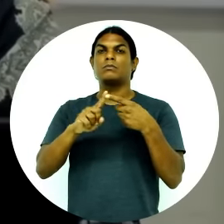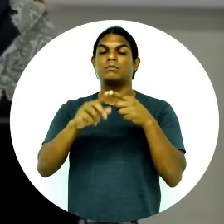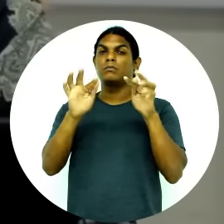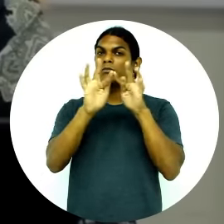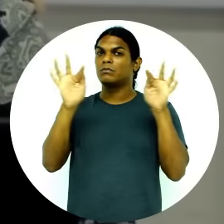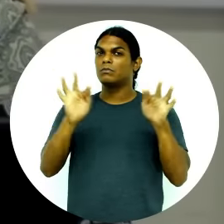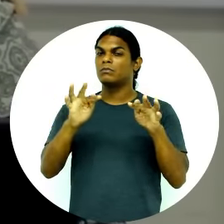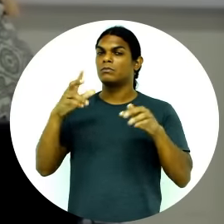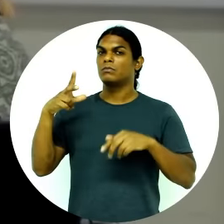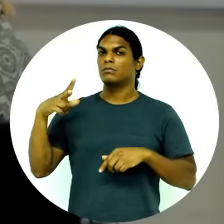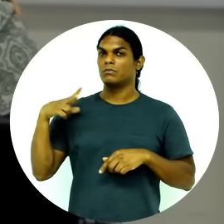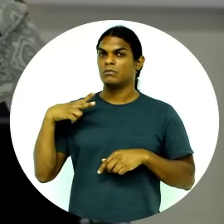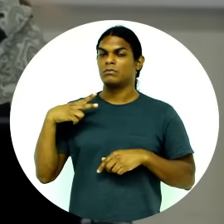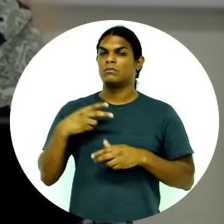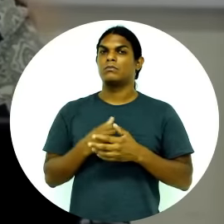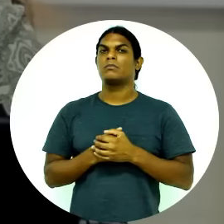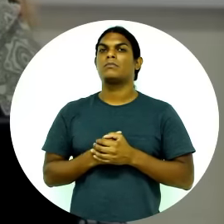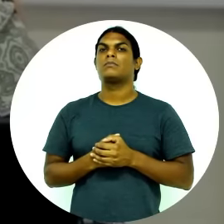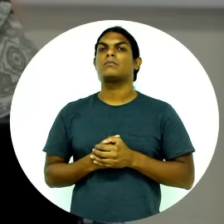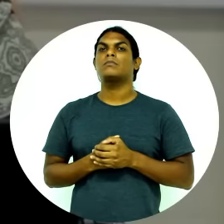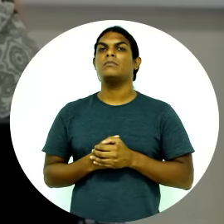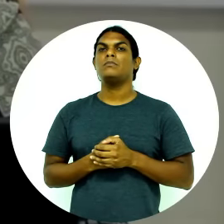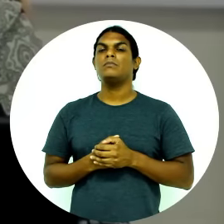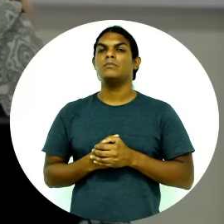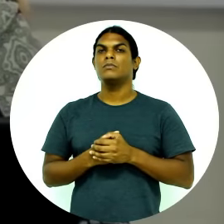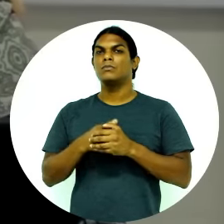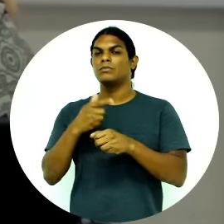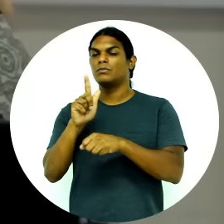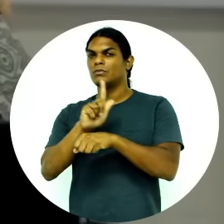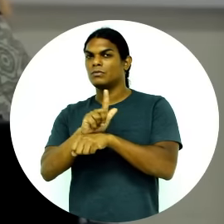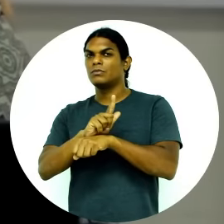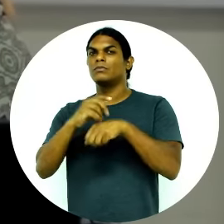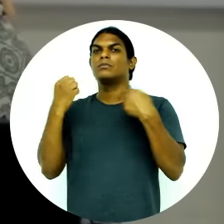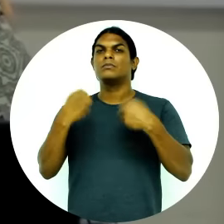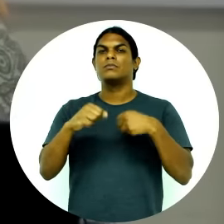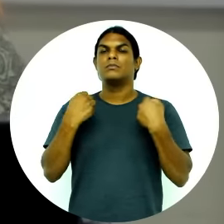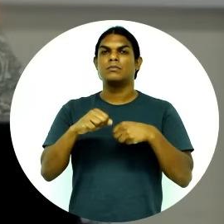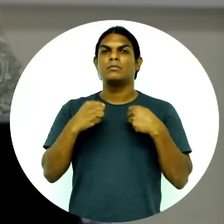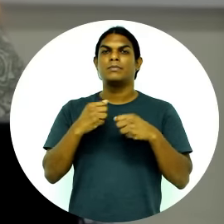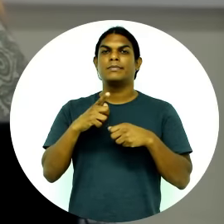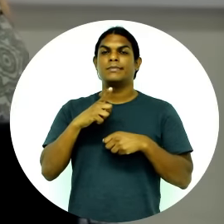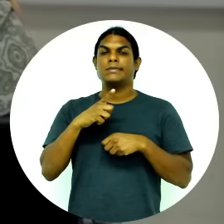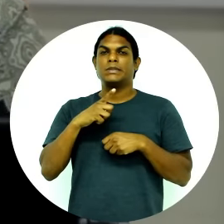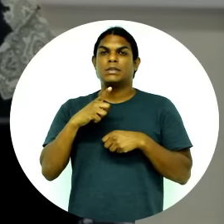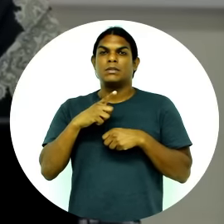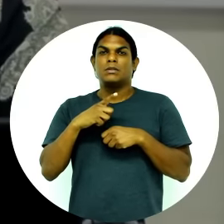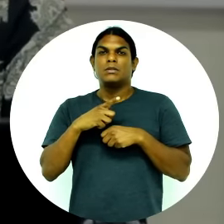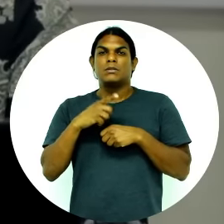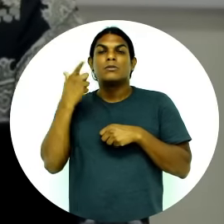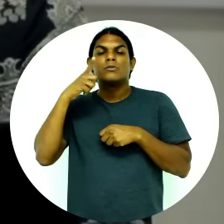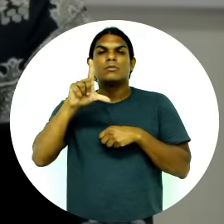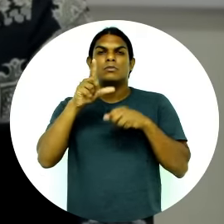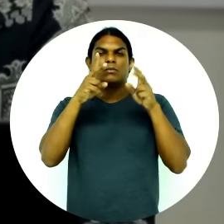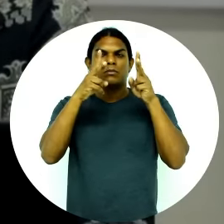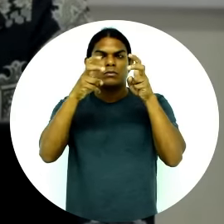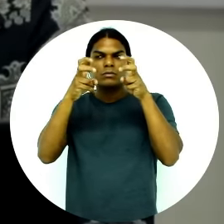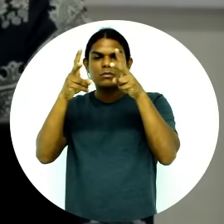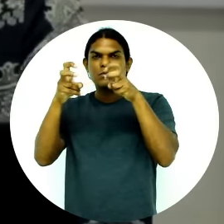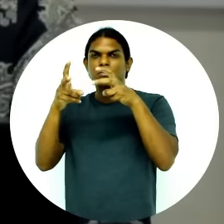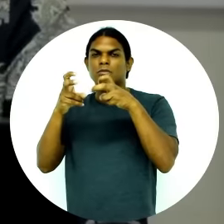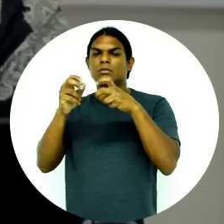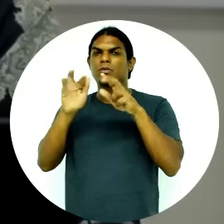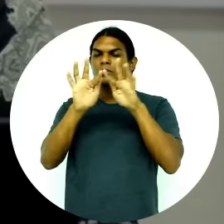de desempenho são todas as pessoas que, direto ou indiretamente, possam estar envolvidas na atividade de identificar as